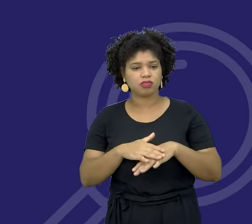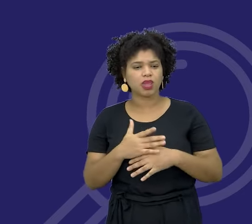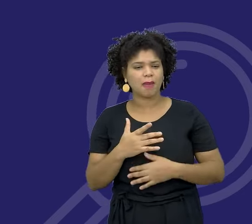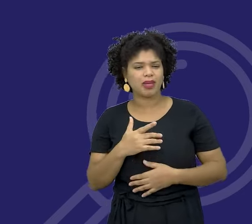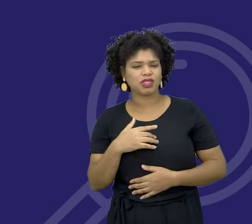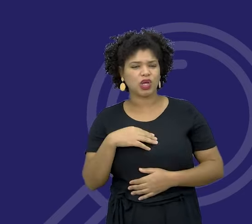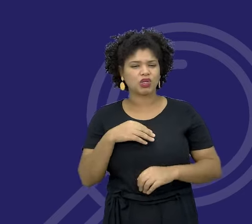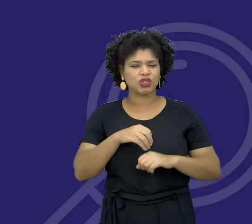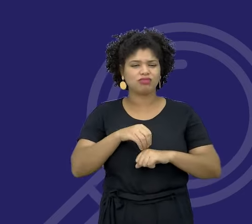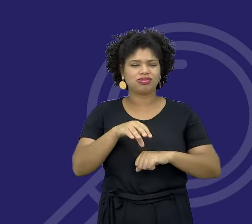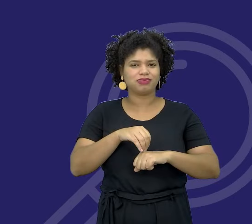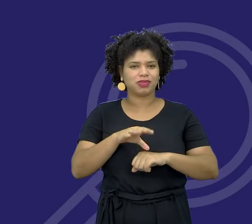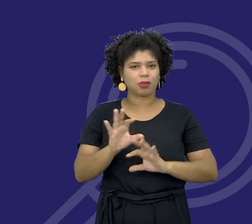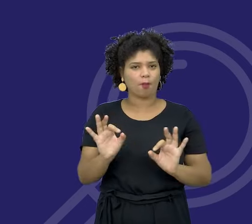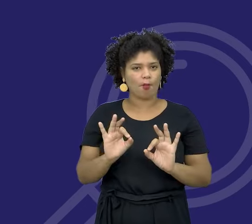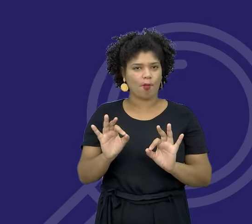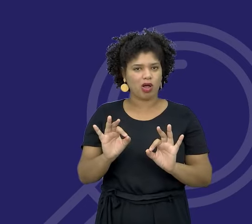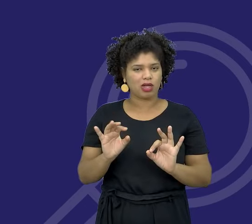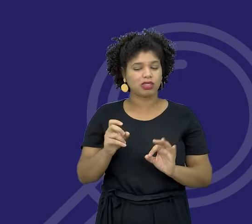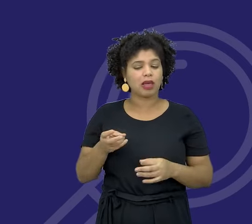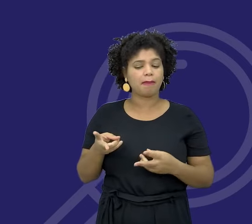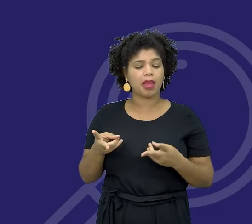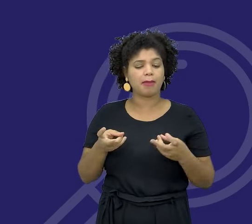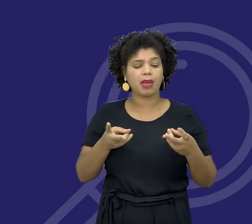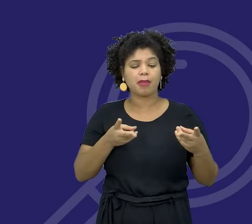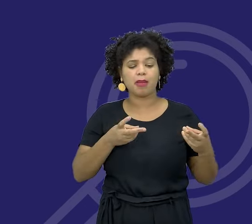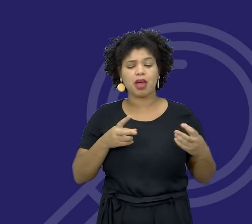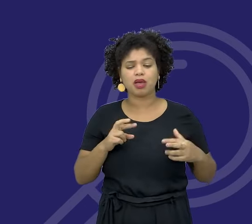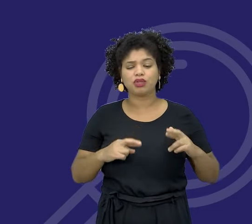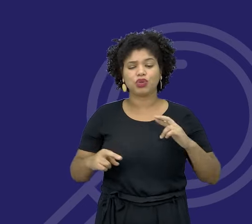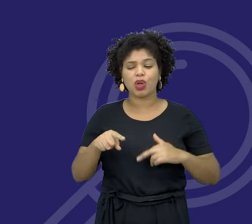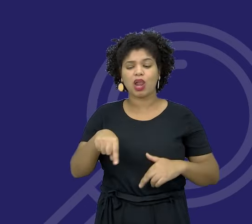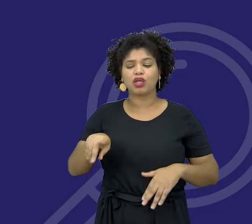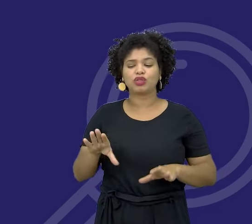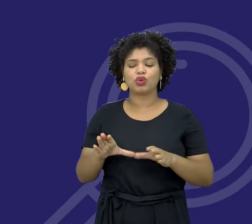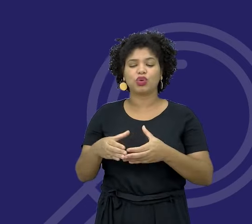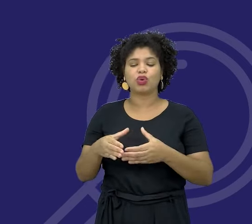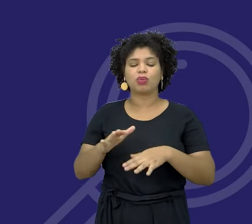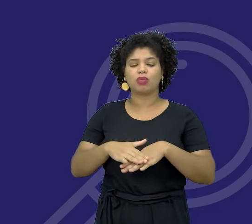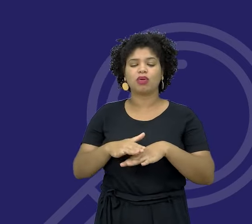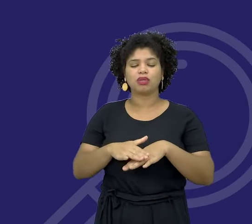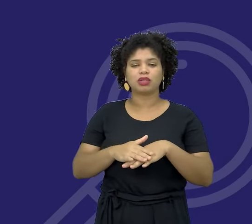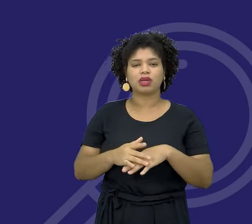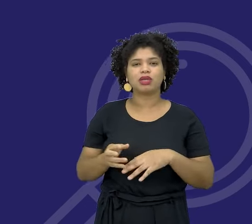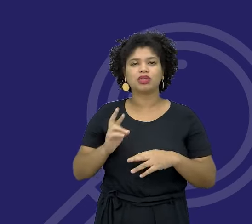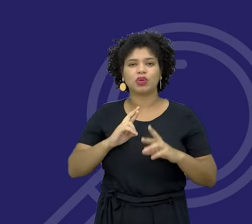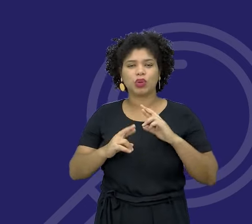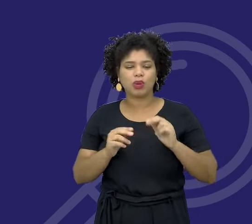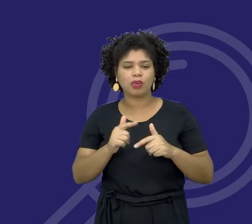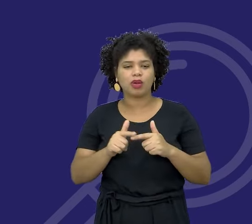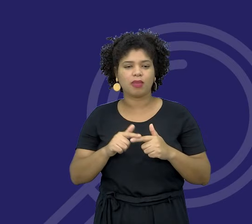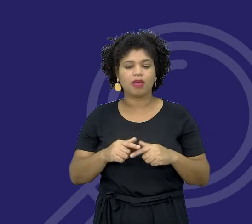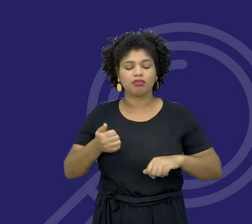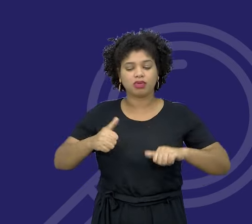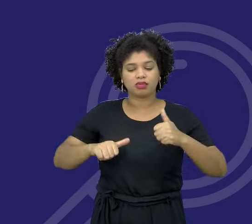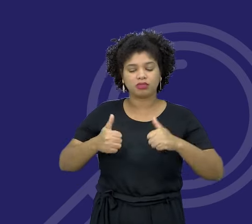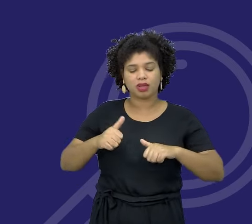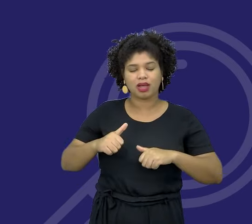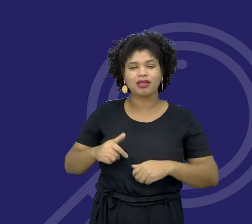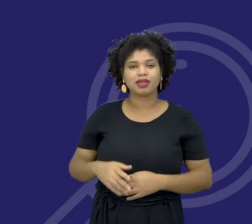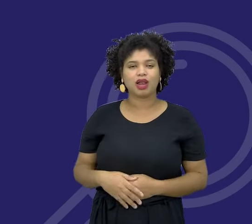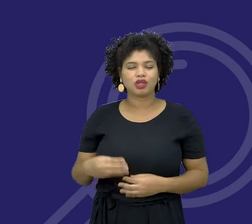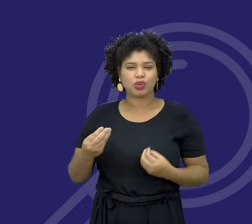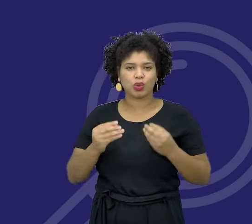do conhecimento. Enquanto os estudantes em grupo buscam resolver o problema, o professor analisa o comportamento